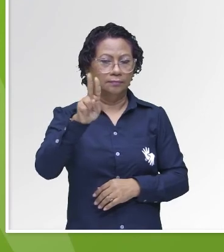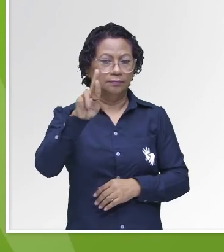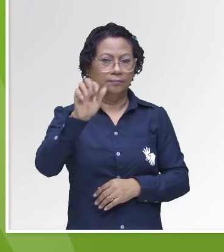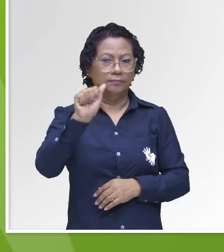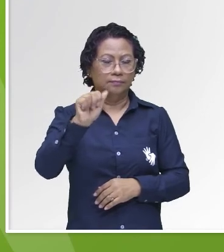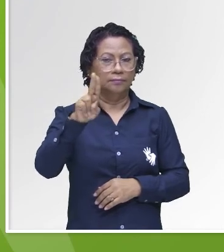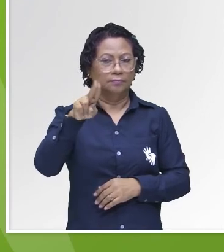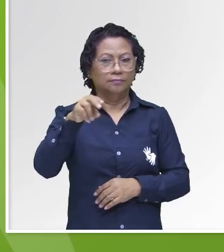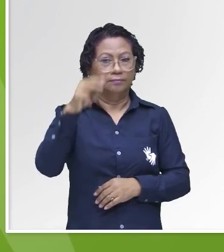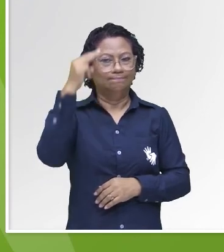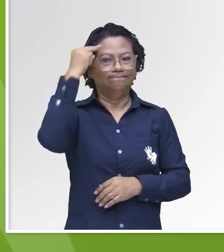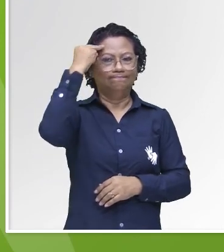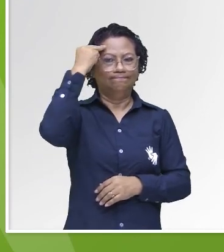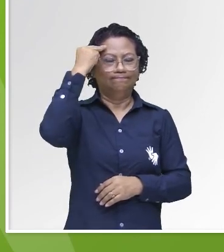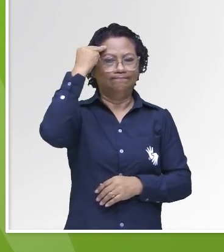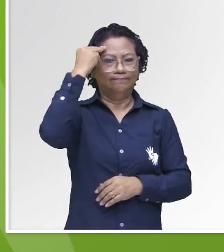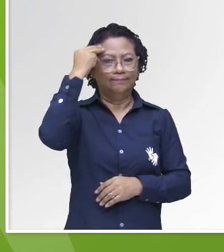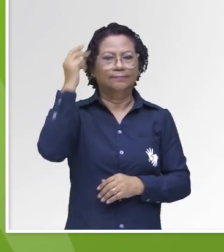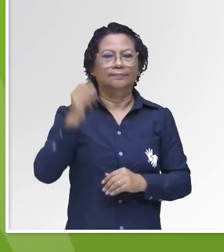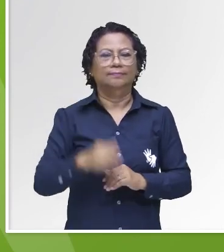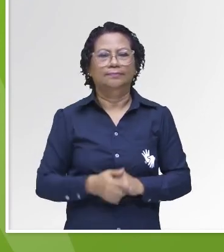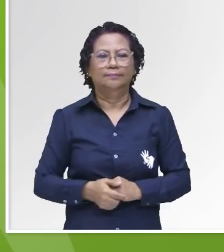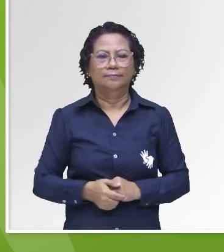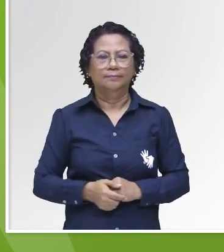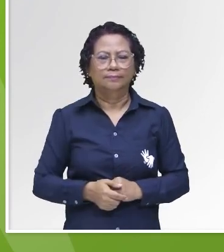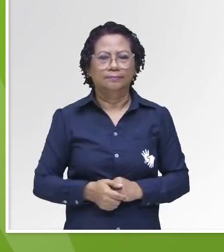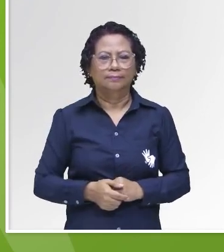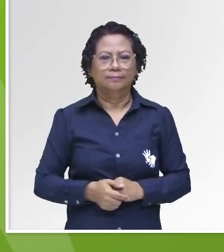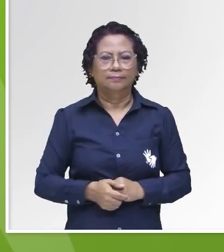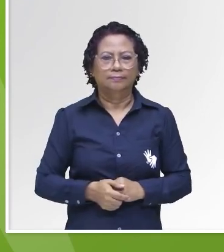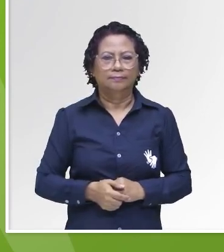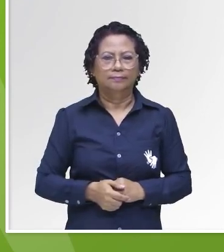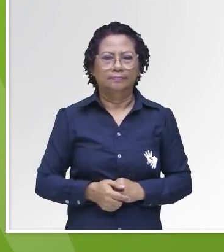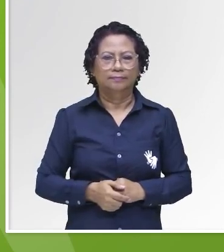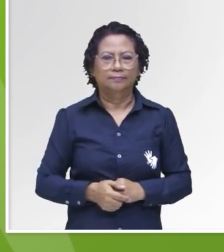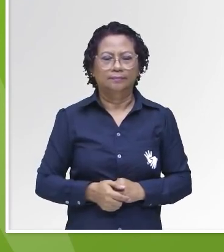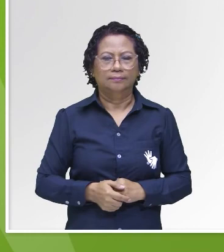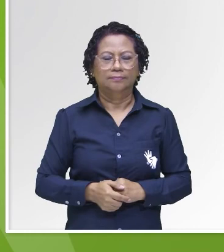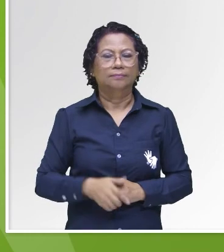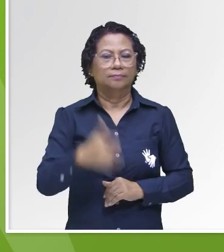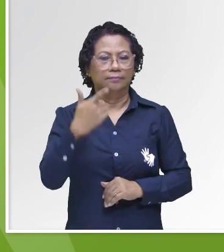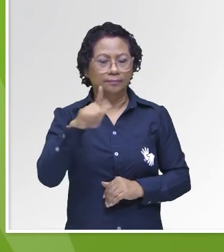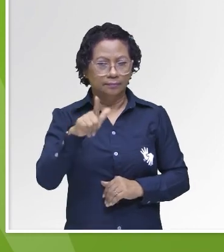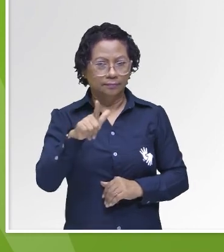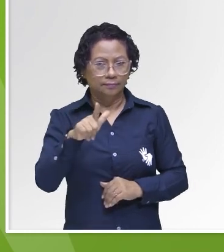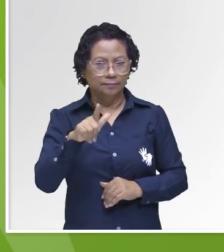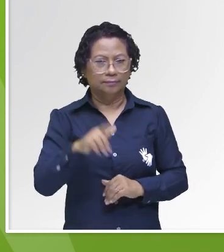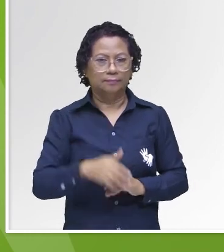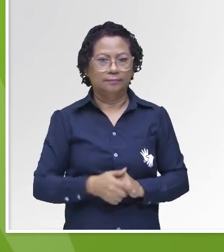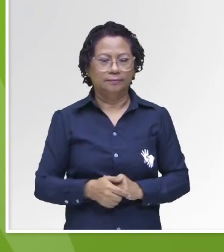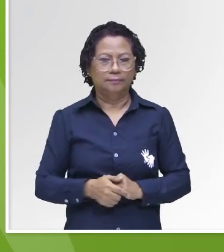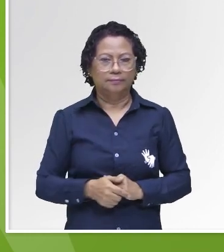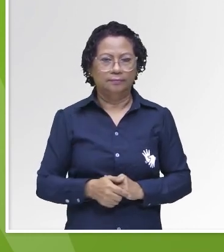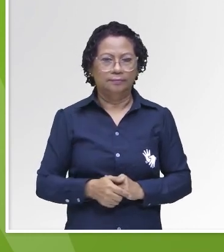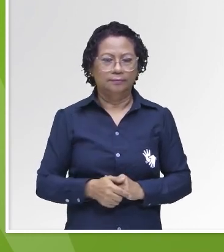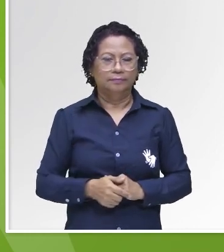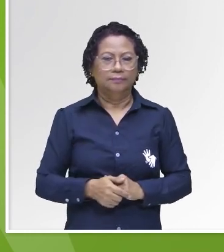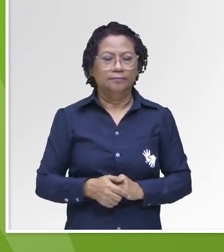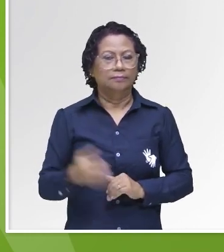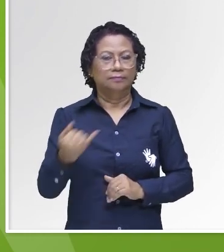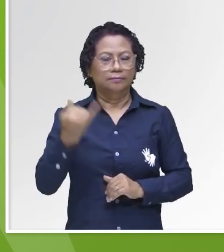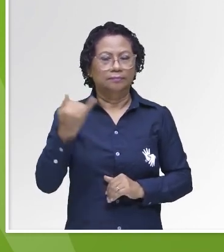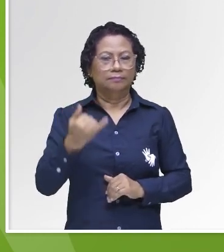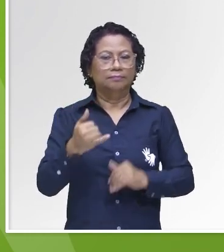O alcance máximo do móvel é 45 graus. Outra coisa, olha. Outra coisa, nós